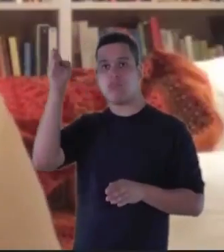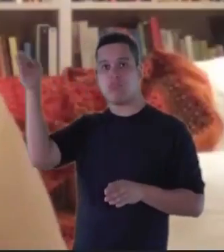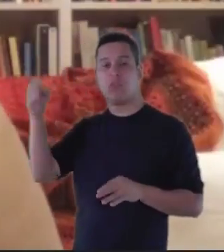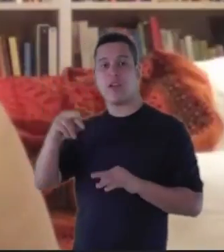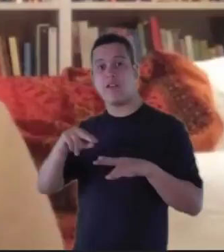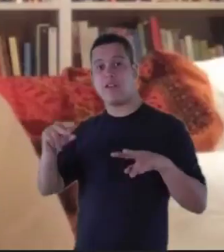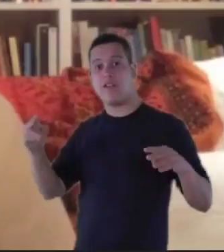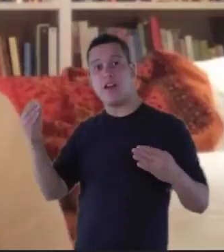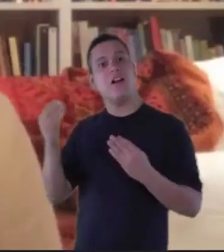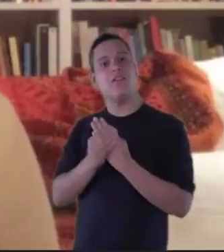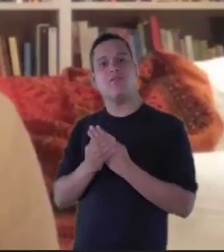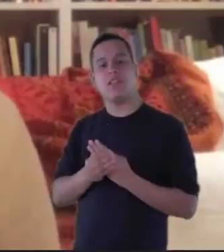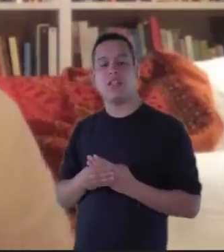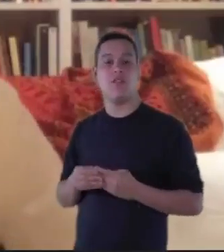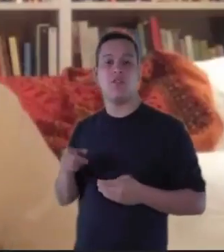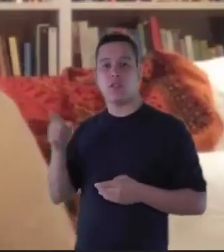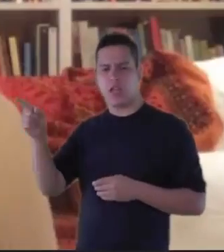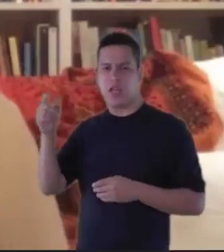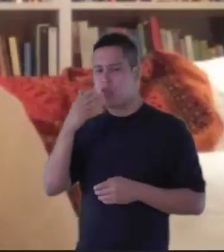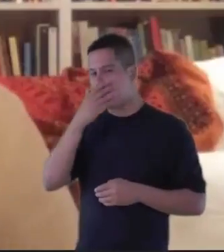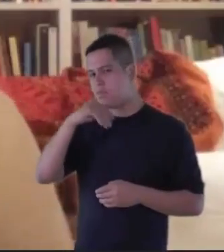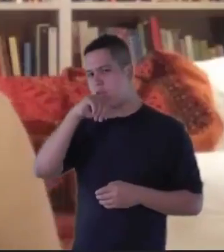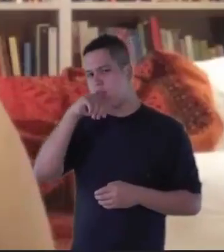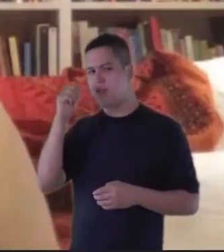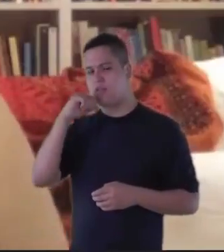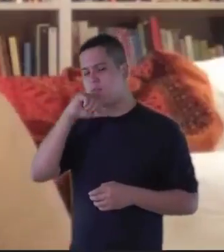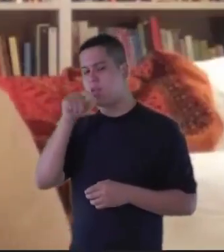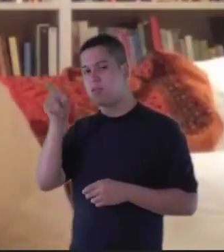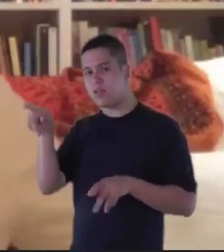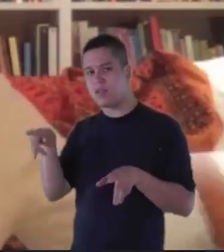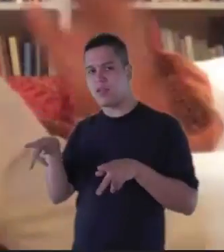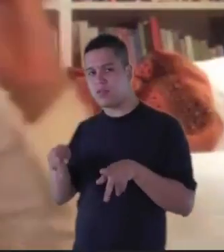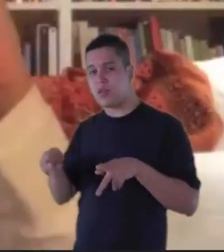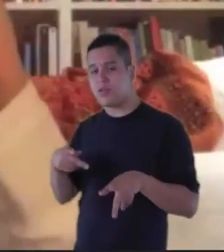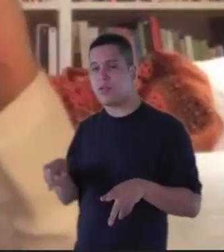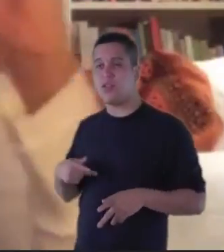todos apaixonados também pela literatura, a família toda, minha cunhada também.